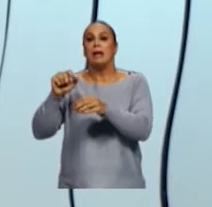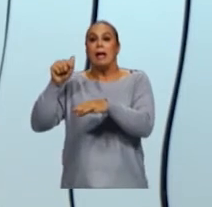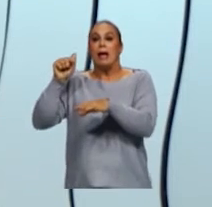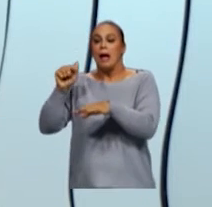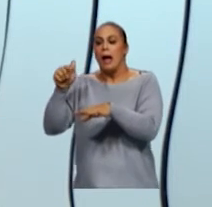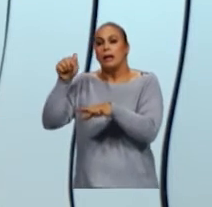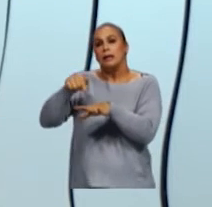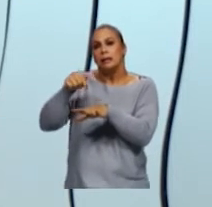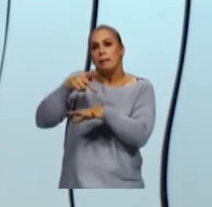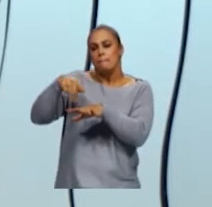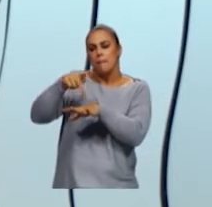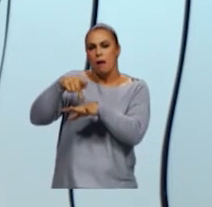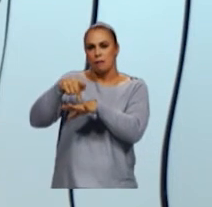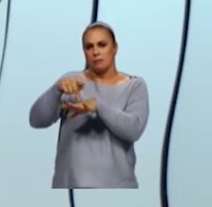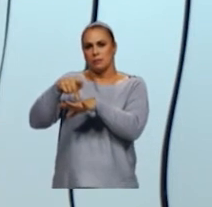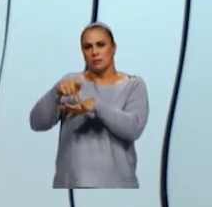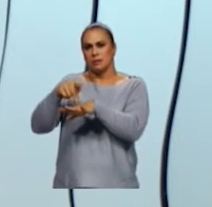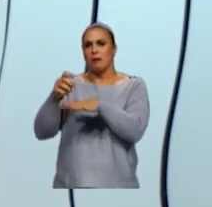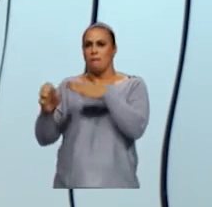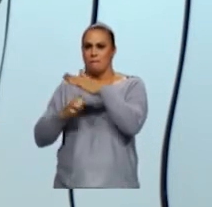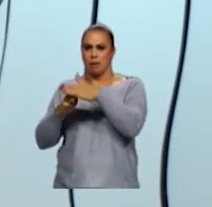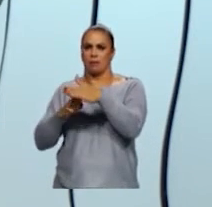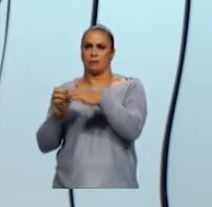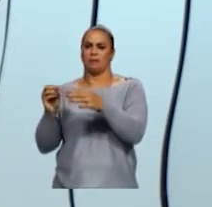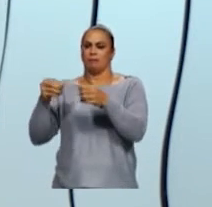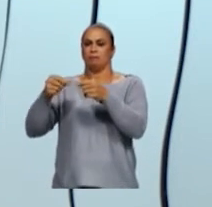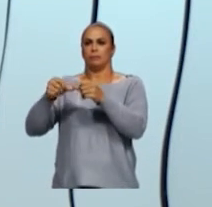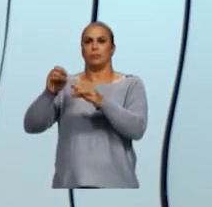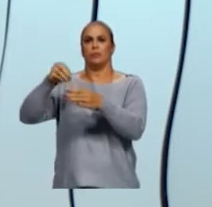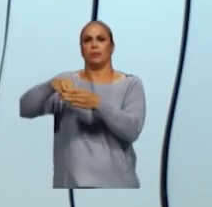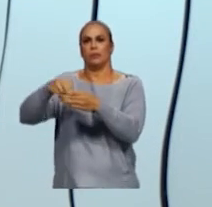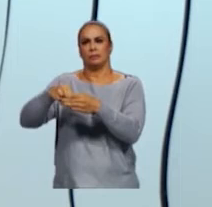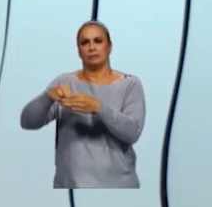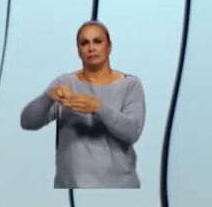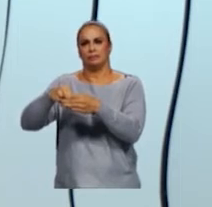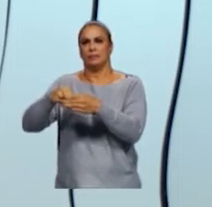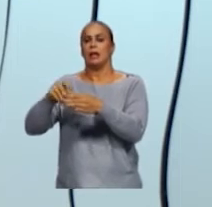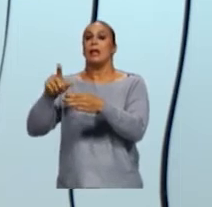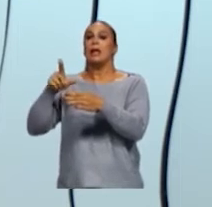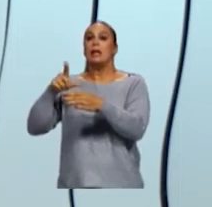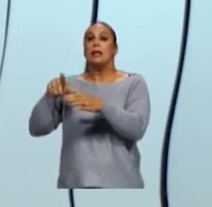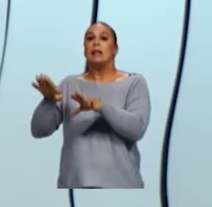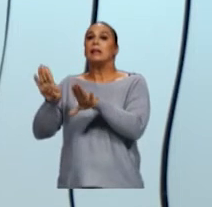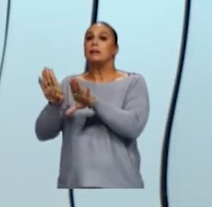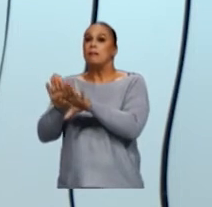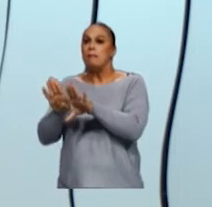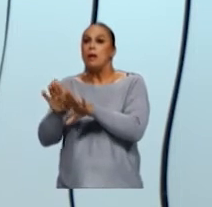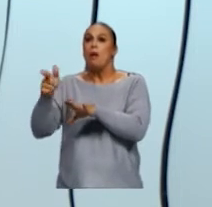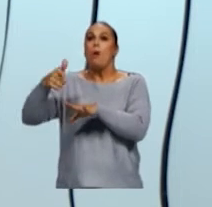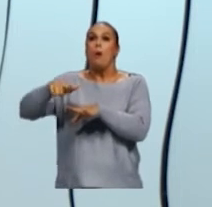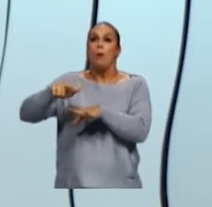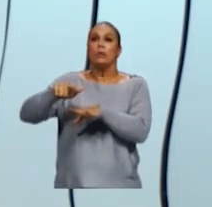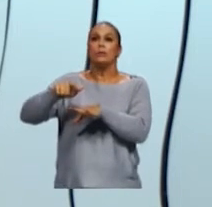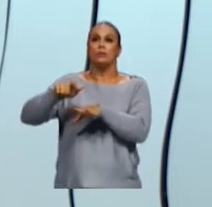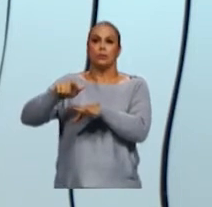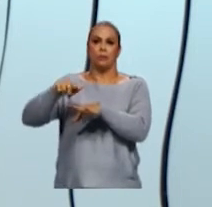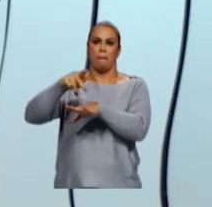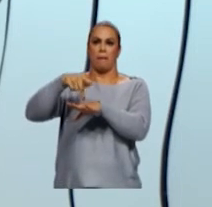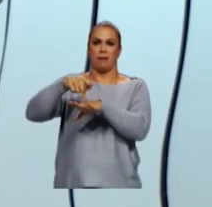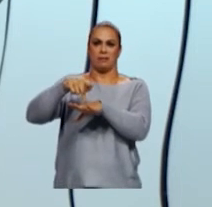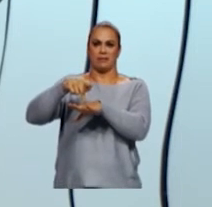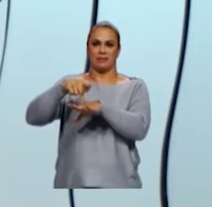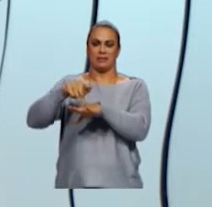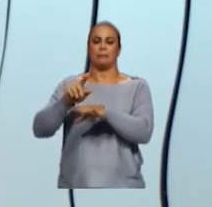fala de uma empresa multinacional, eu estou dizendo de uma empresa que tem sede em um país, e